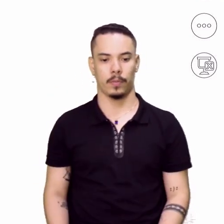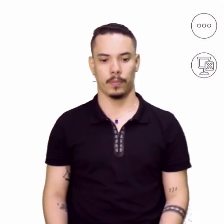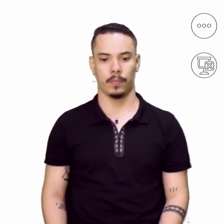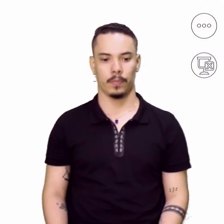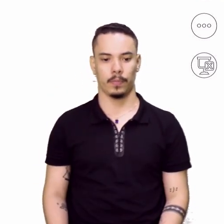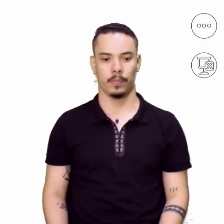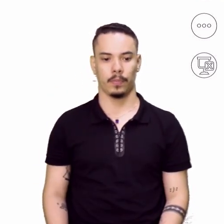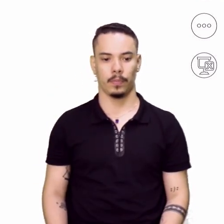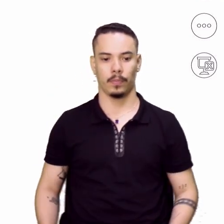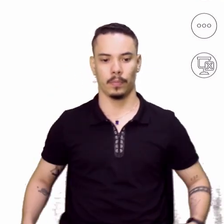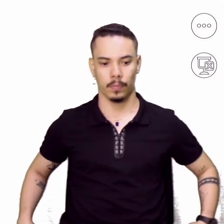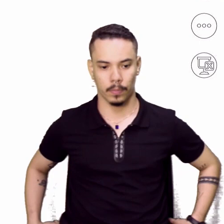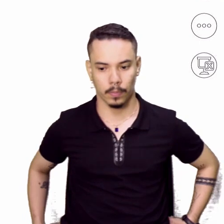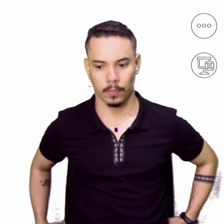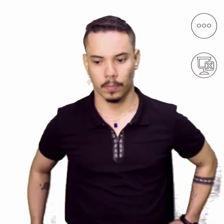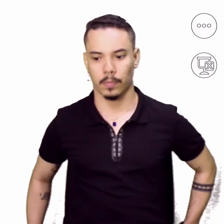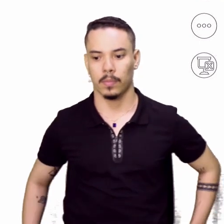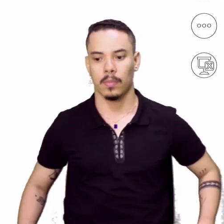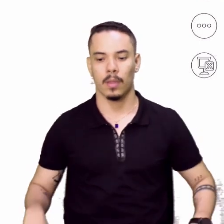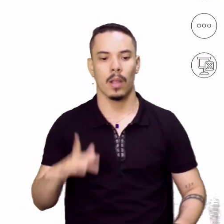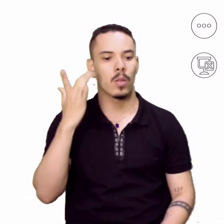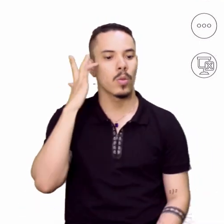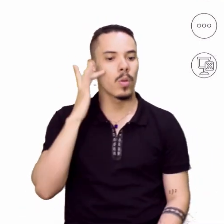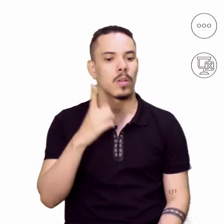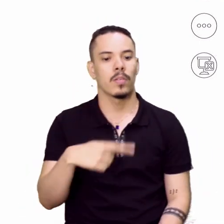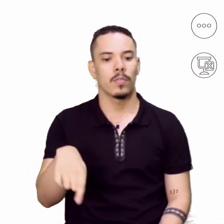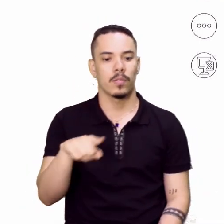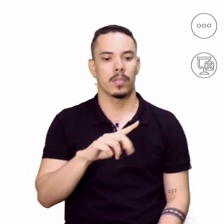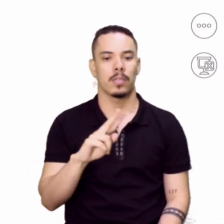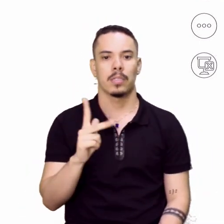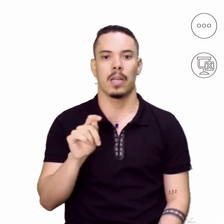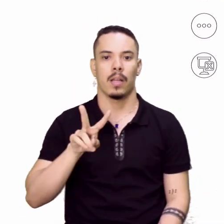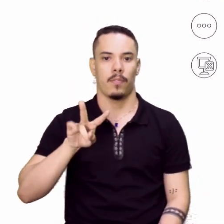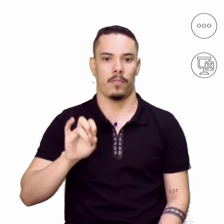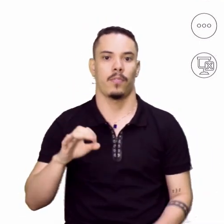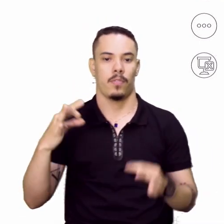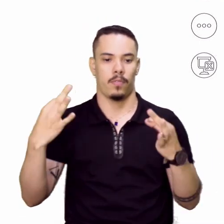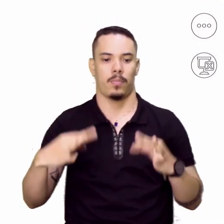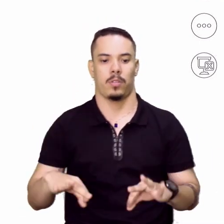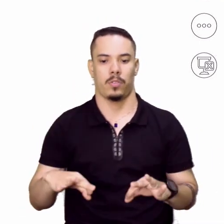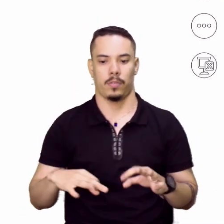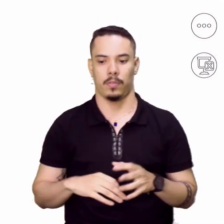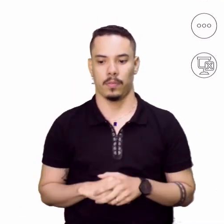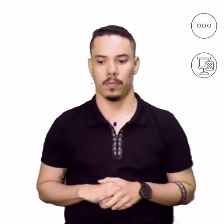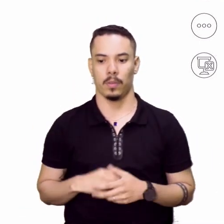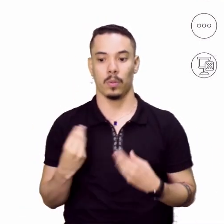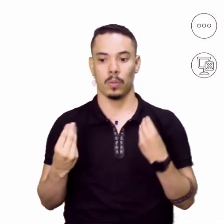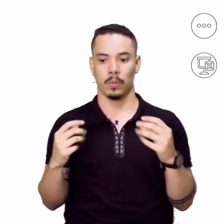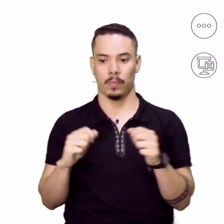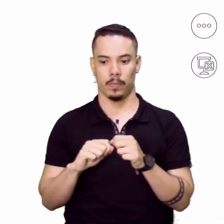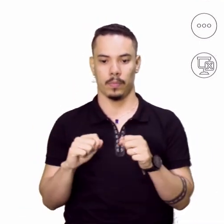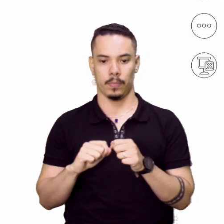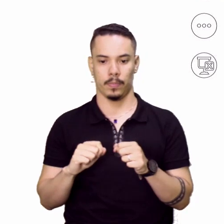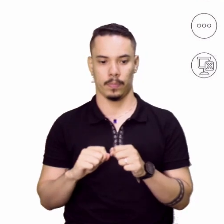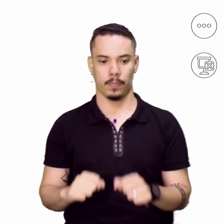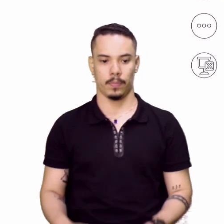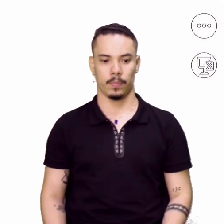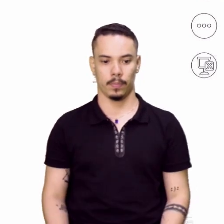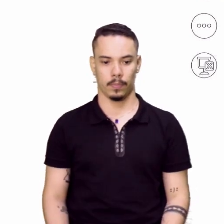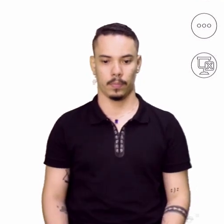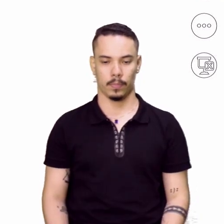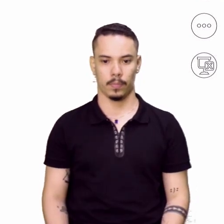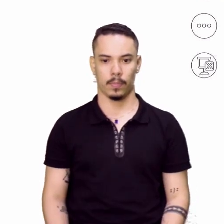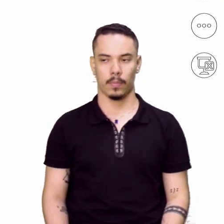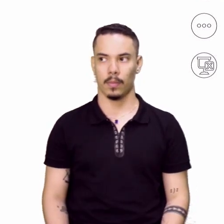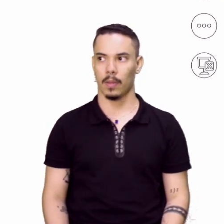you eu não eu não acho que você temos o have aqui frase afirmativa como é que vai ficar I don't think